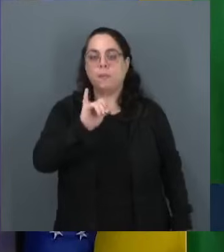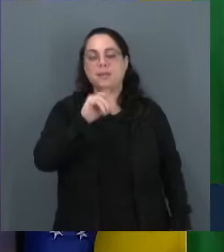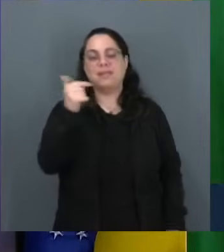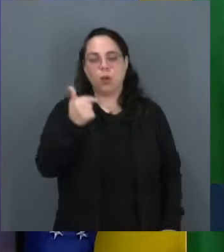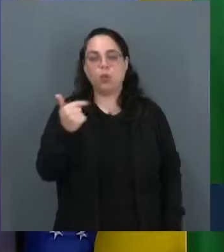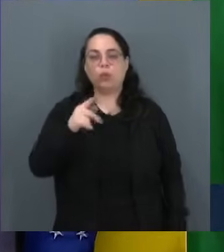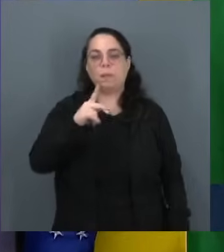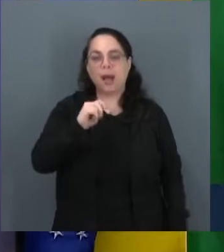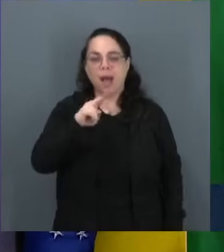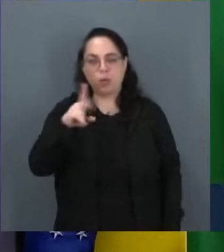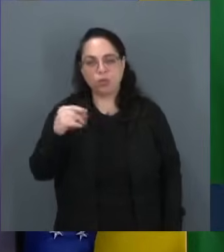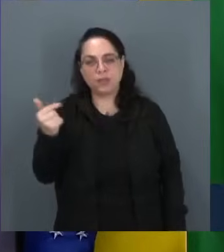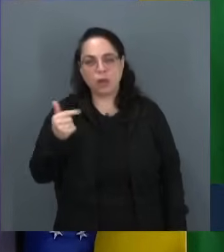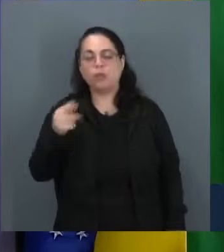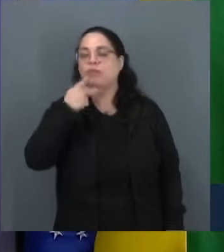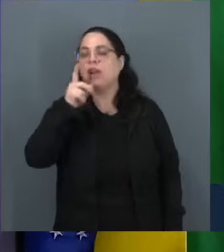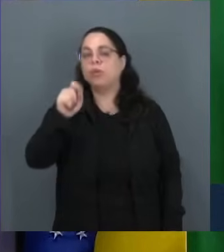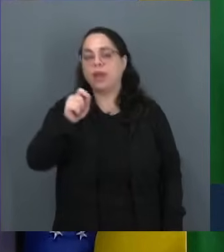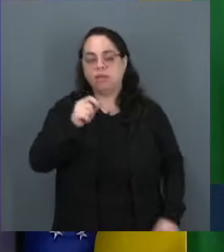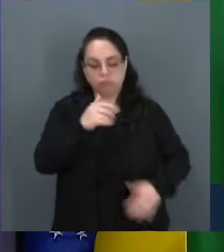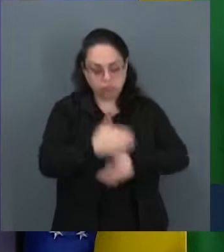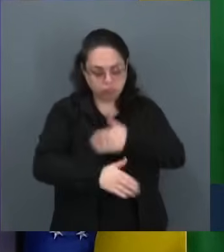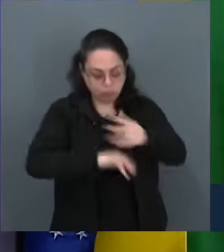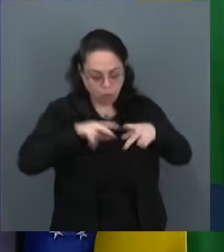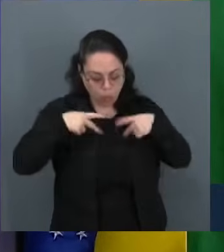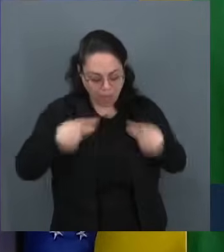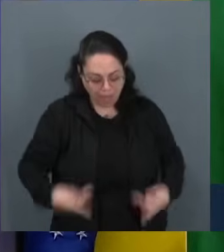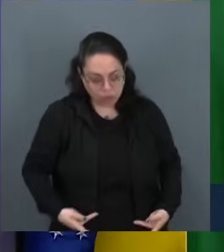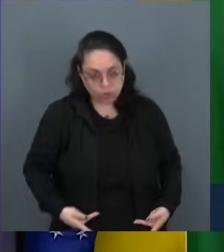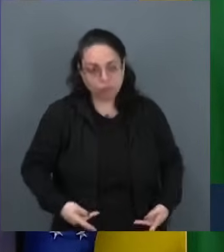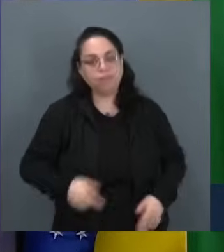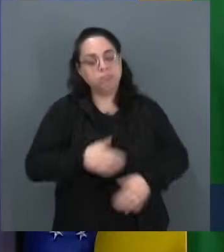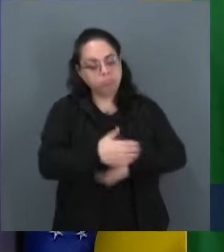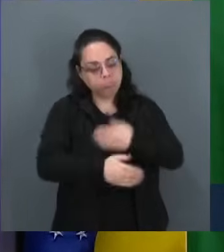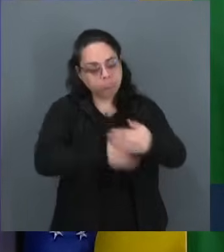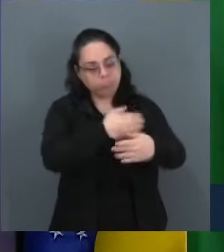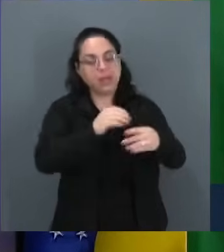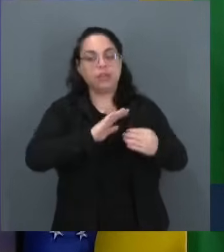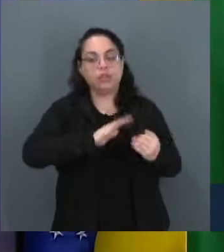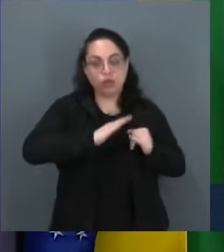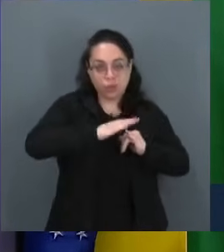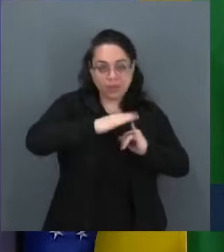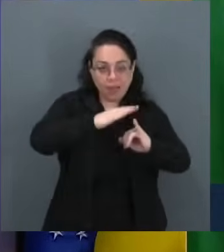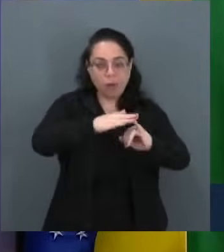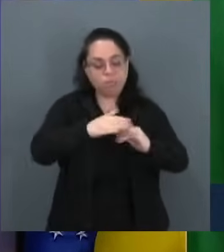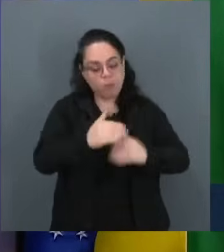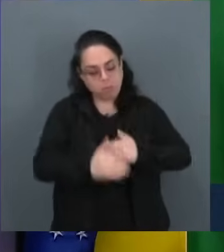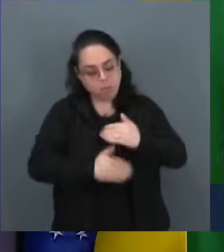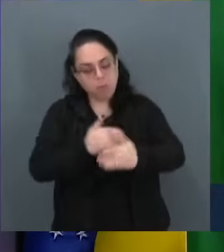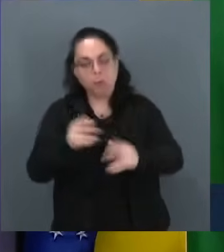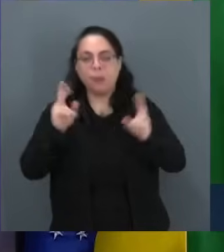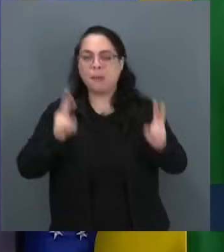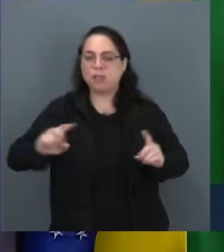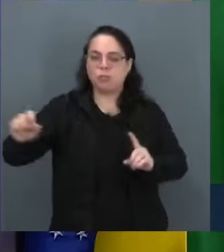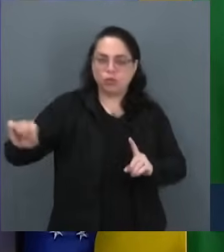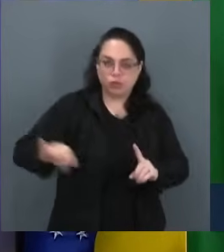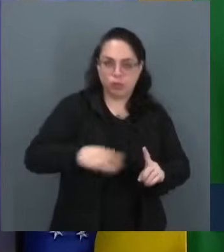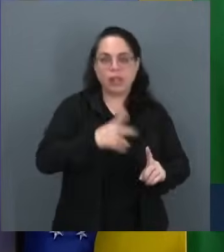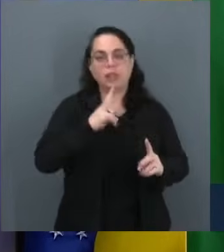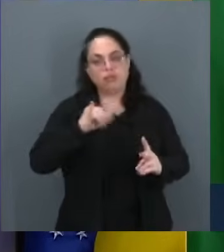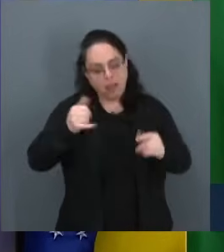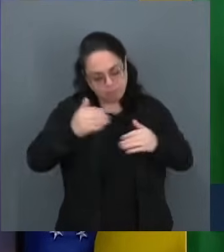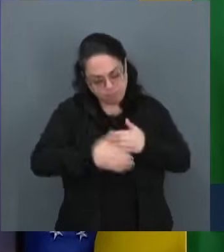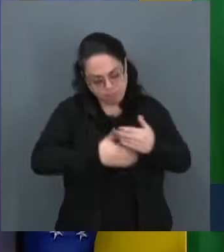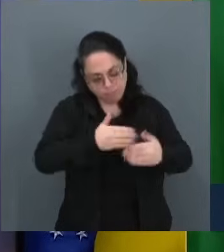manter esperança no progresso das criaturas humanas e de suas instituições, mesmo diante de tantas adversidades.